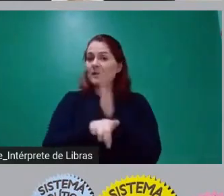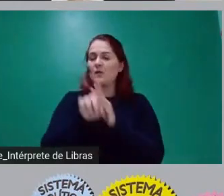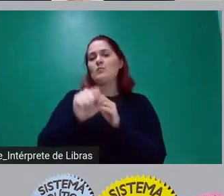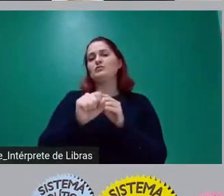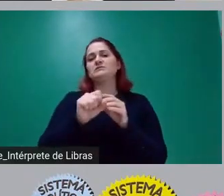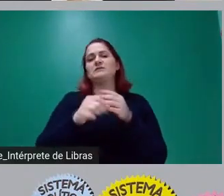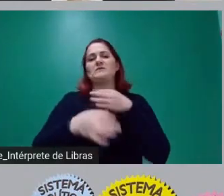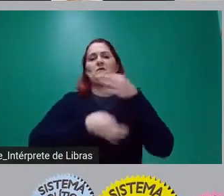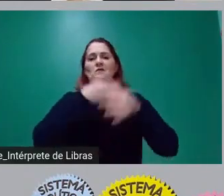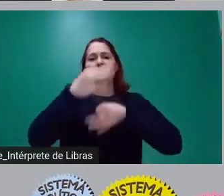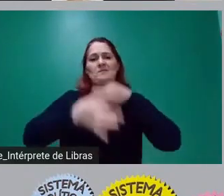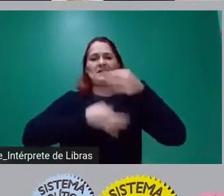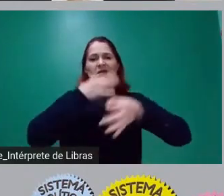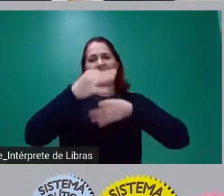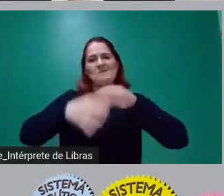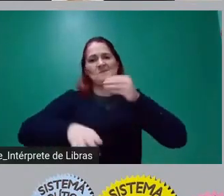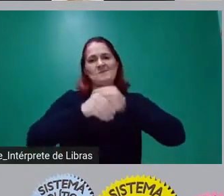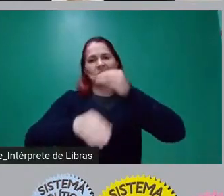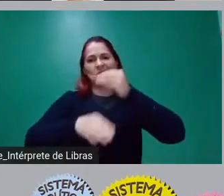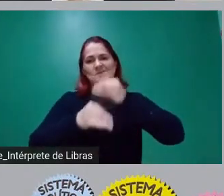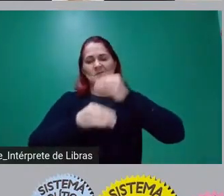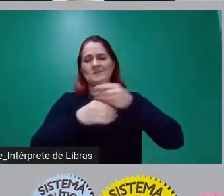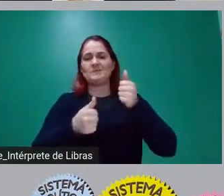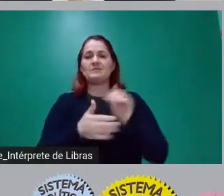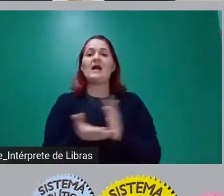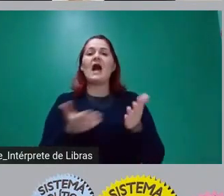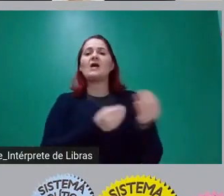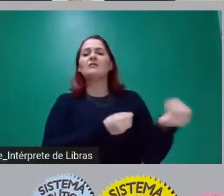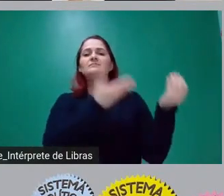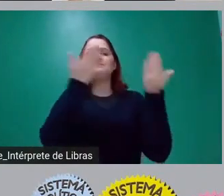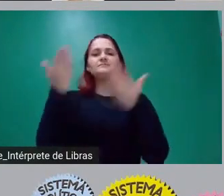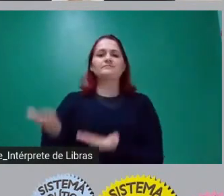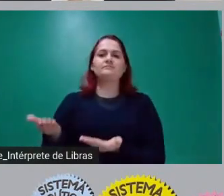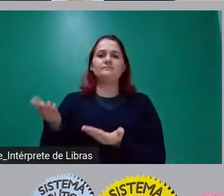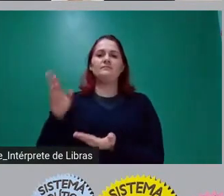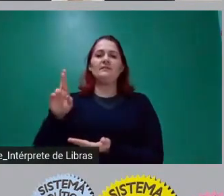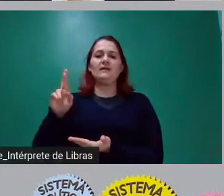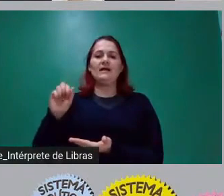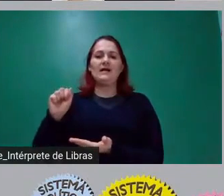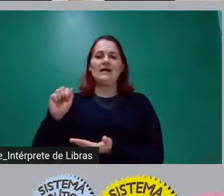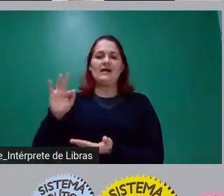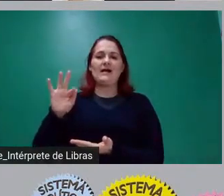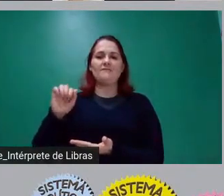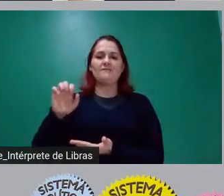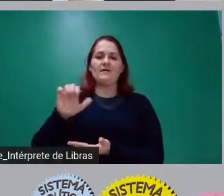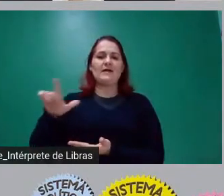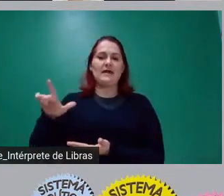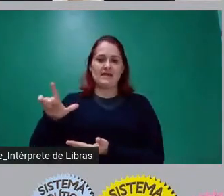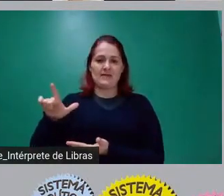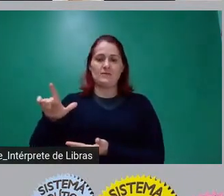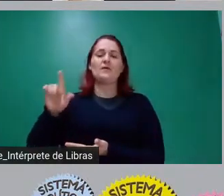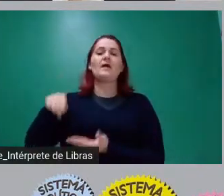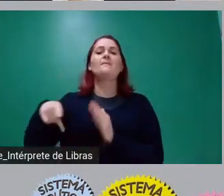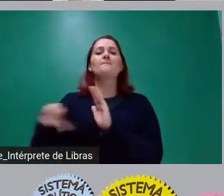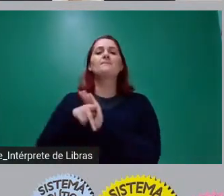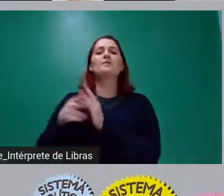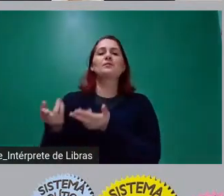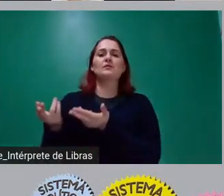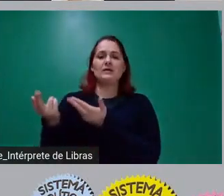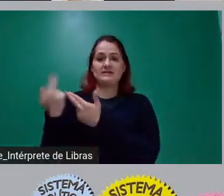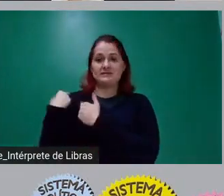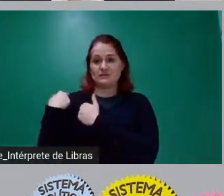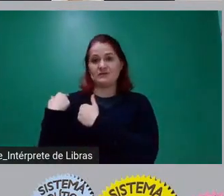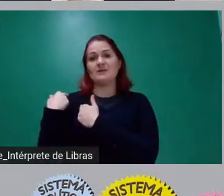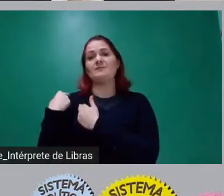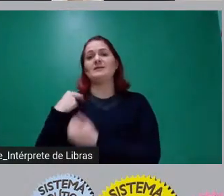Eu passo a palavra imediatamente ao Rafael Miller para tratar do tema responsabilidade do